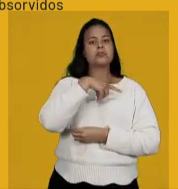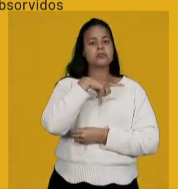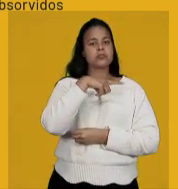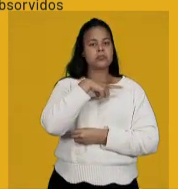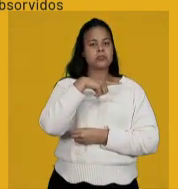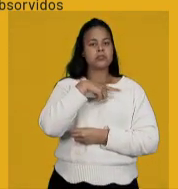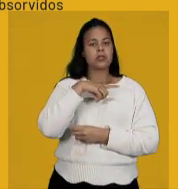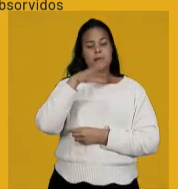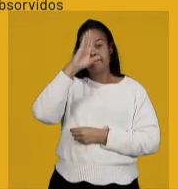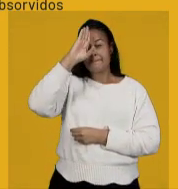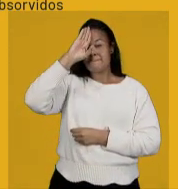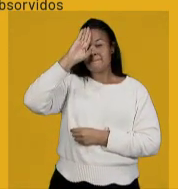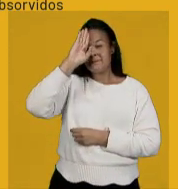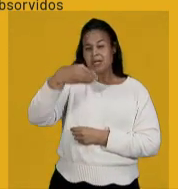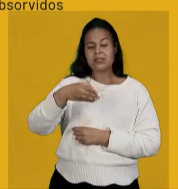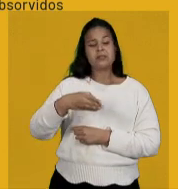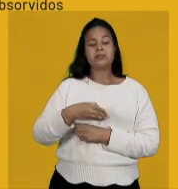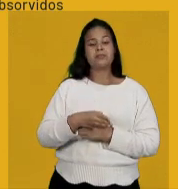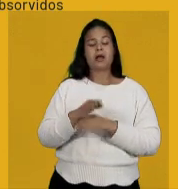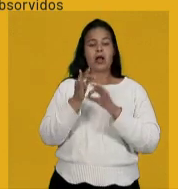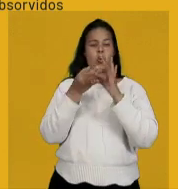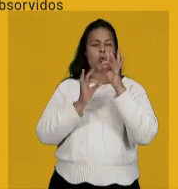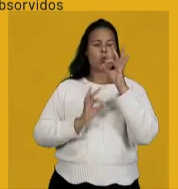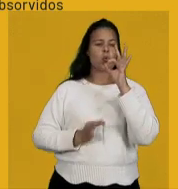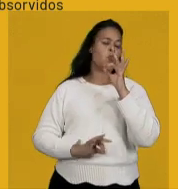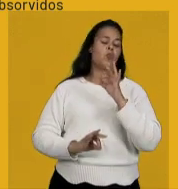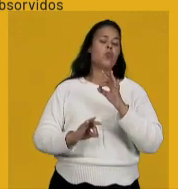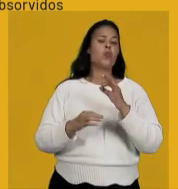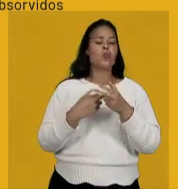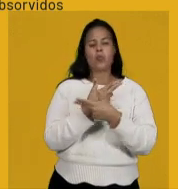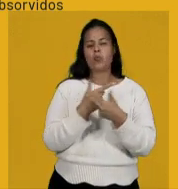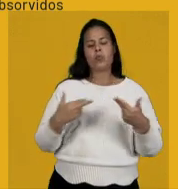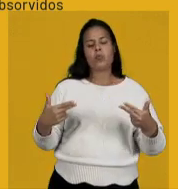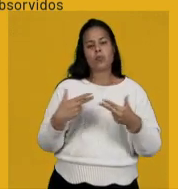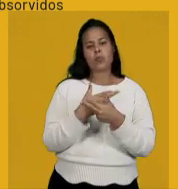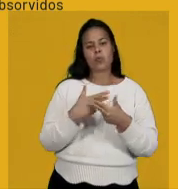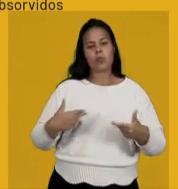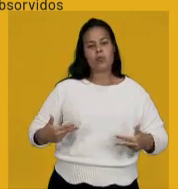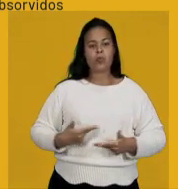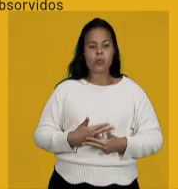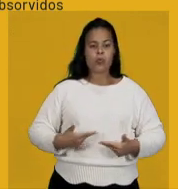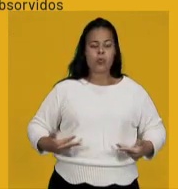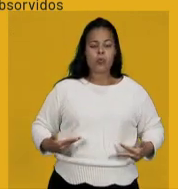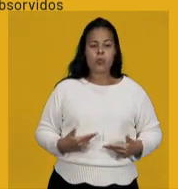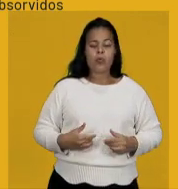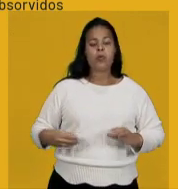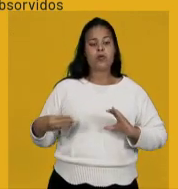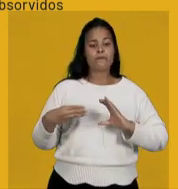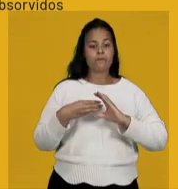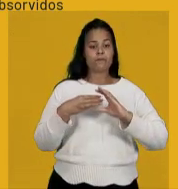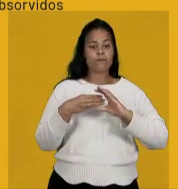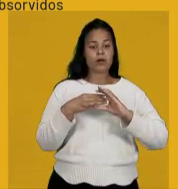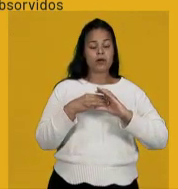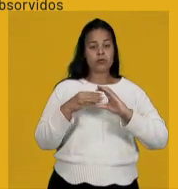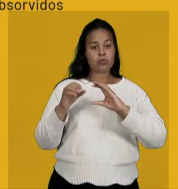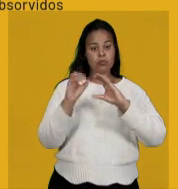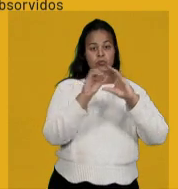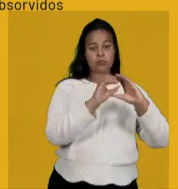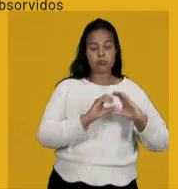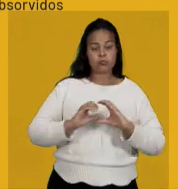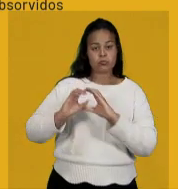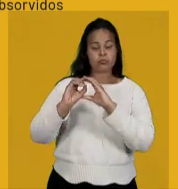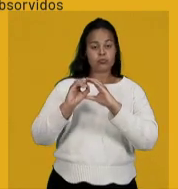dos principais componentes dos eritrócitos, das células, né, vermelhas do sangue e das